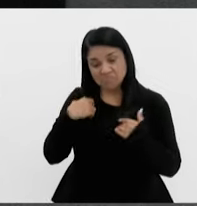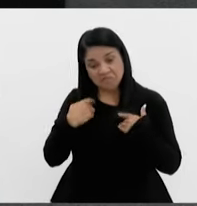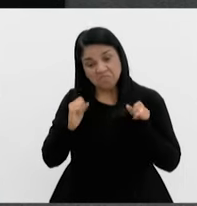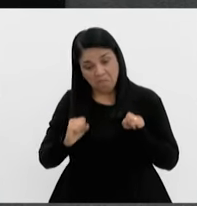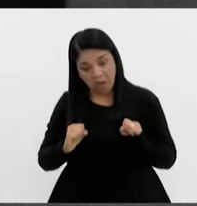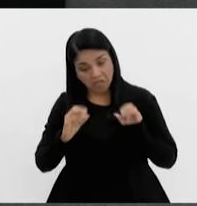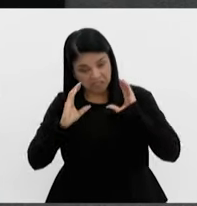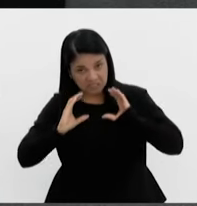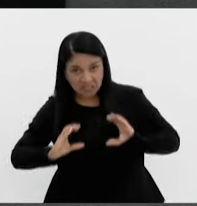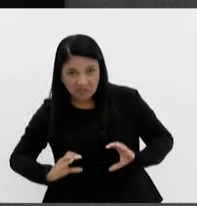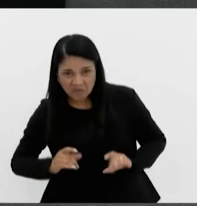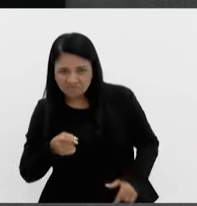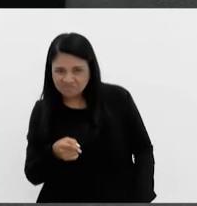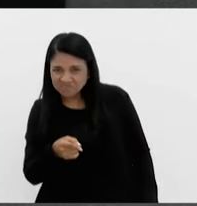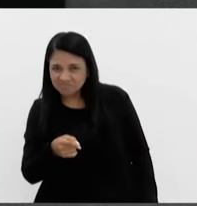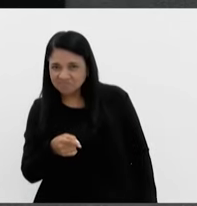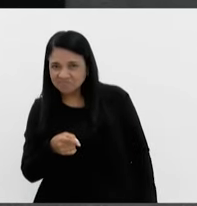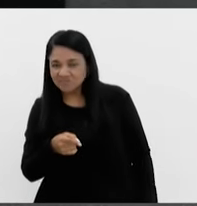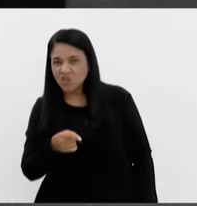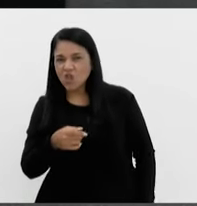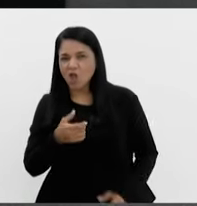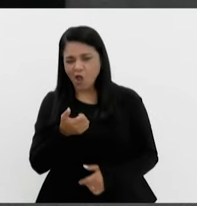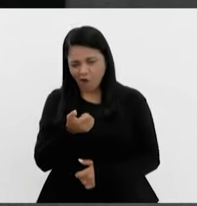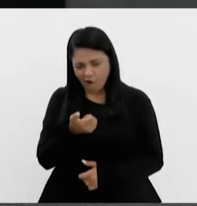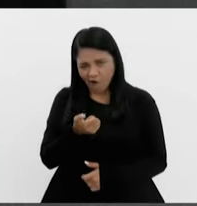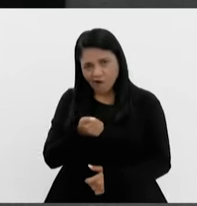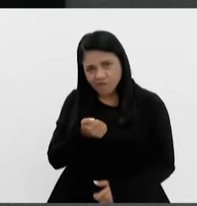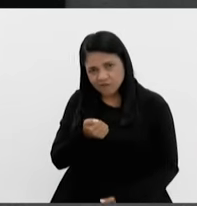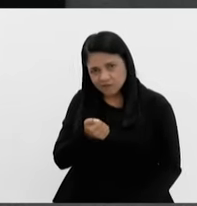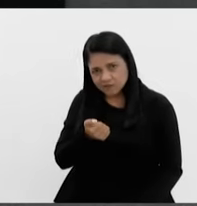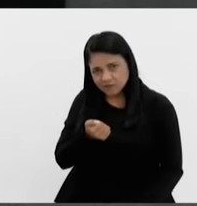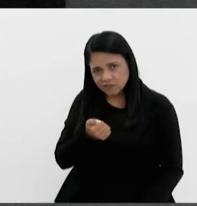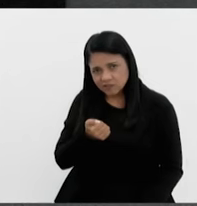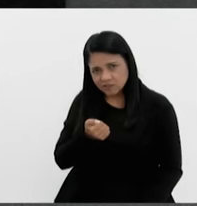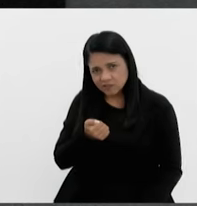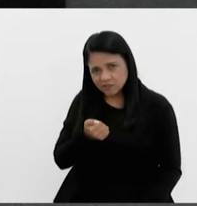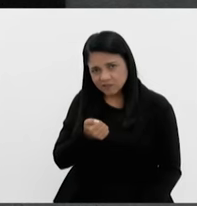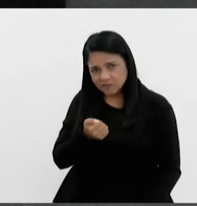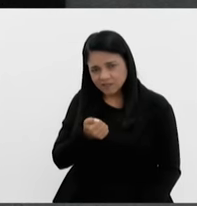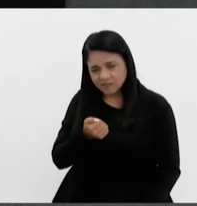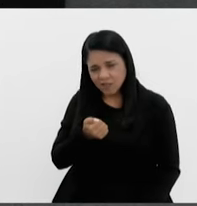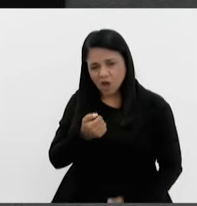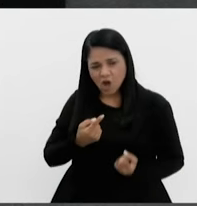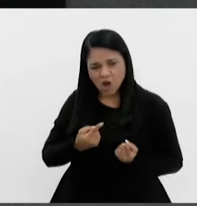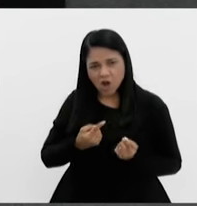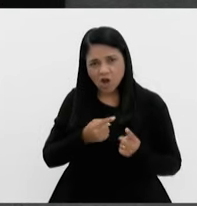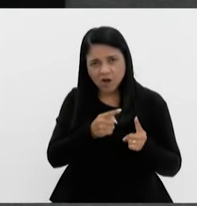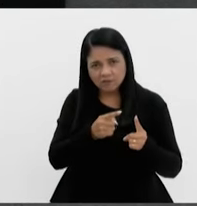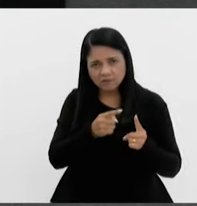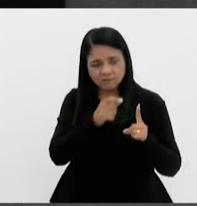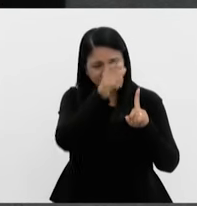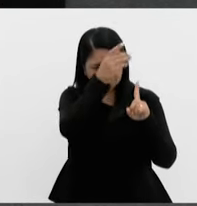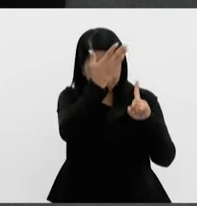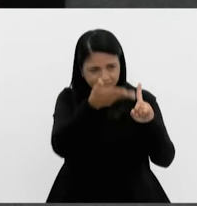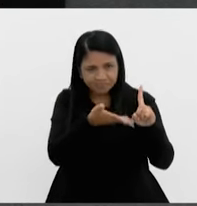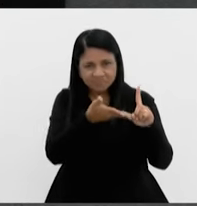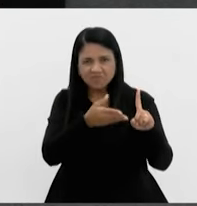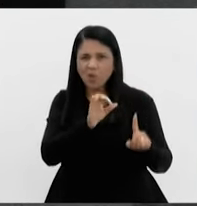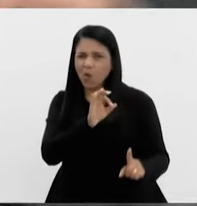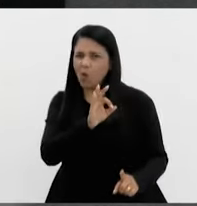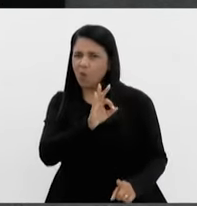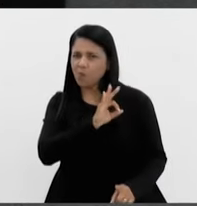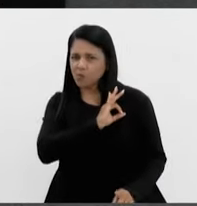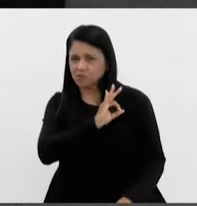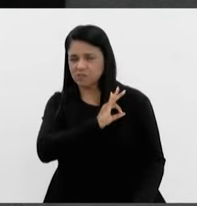cidadão fazer uma covardia contra um honrado policial da Polícia Militar desculpe a